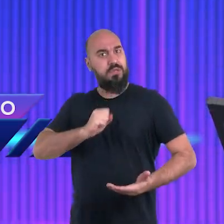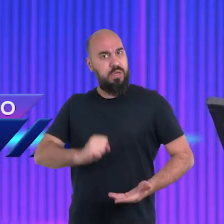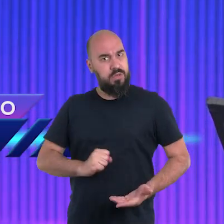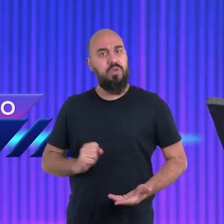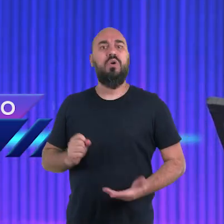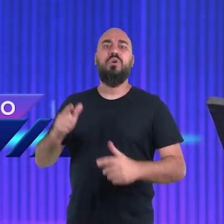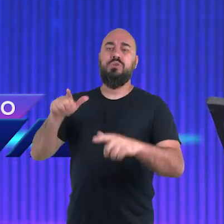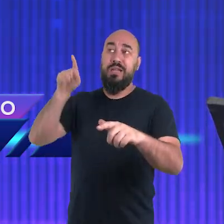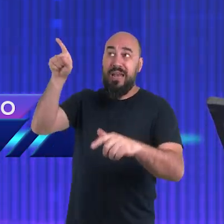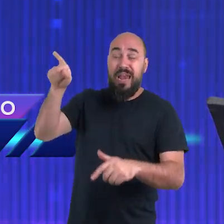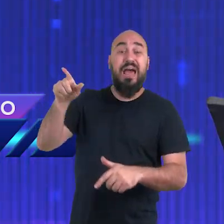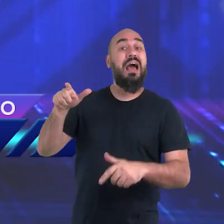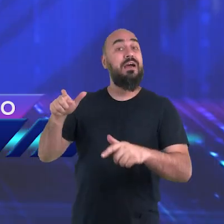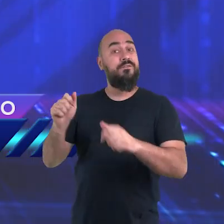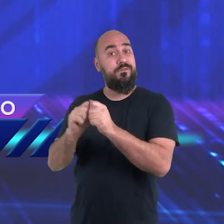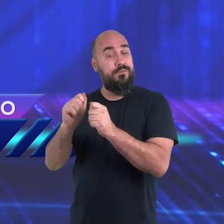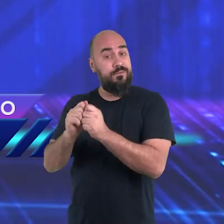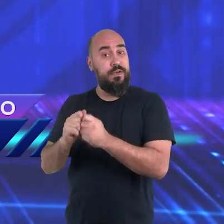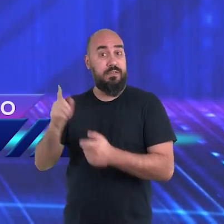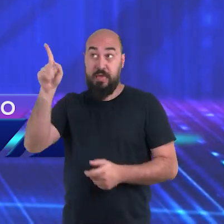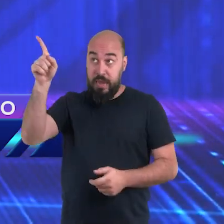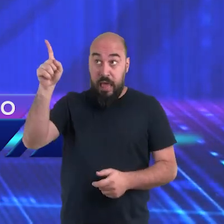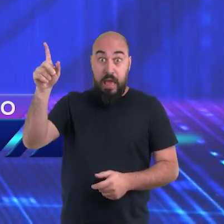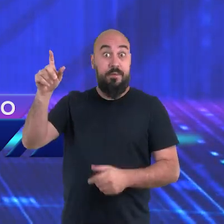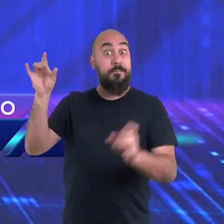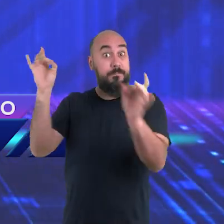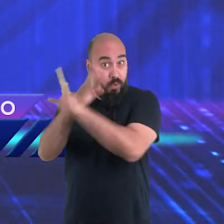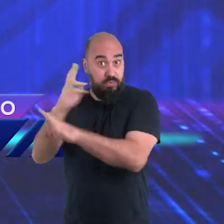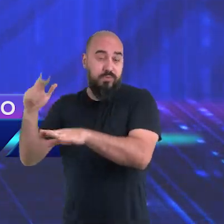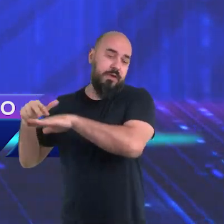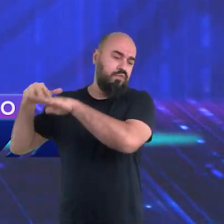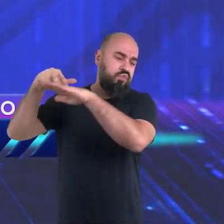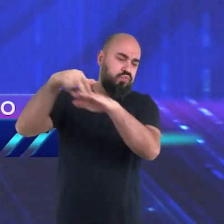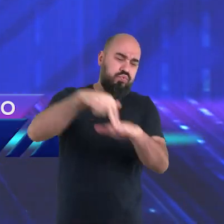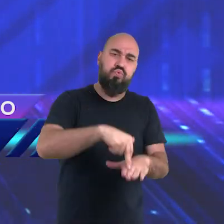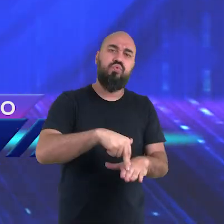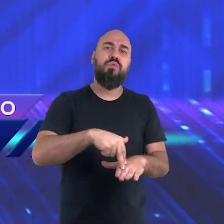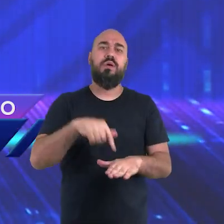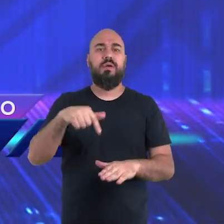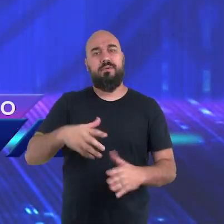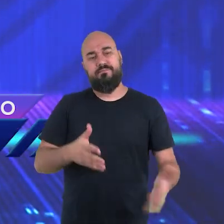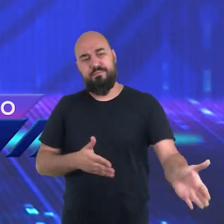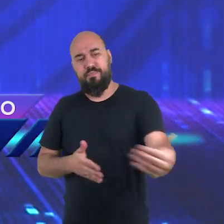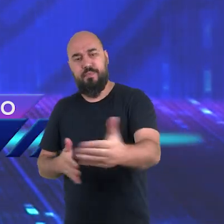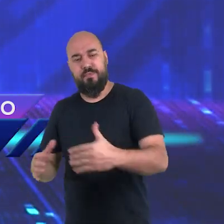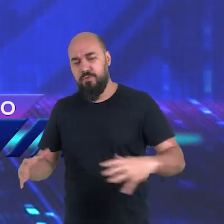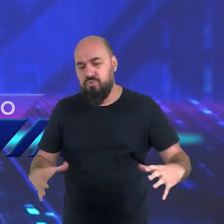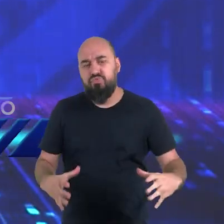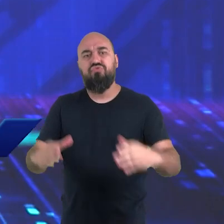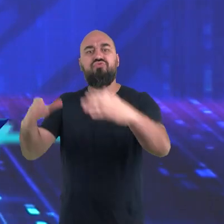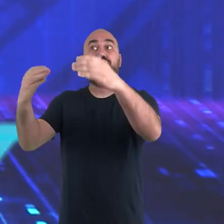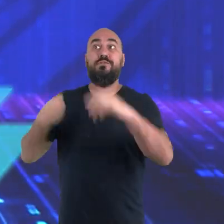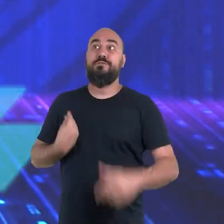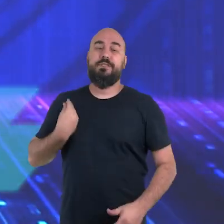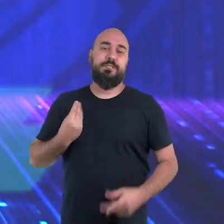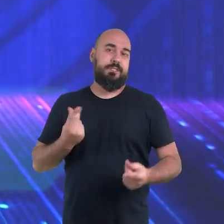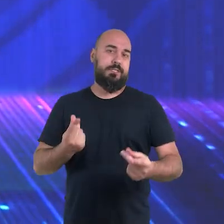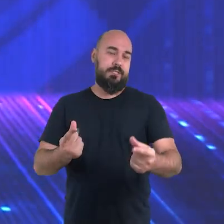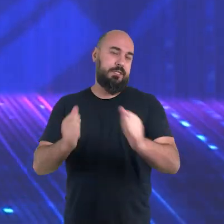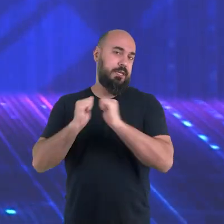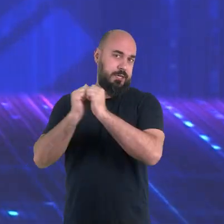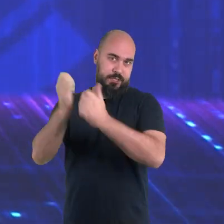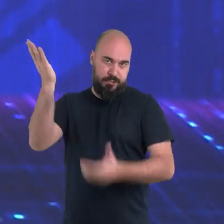sumo sacerdote e de onde Ele vai vir para nos buscar e nos levar para termos a eternidade ao seu lado.